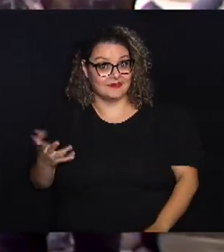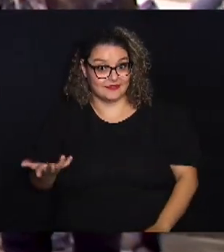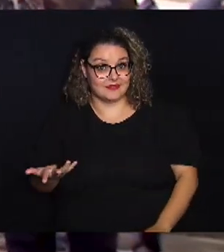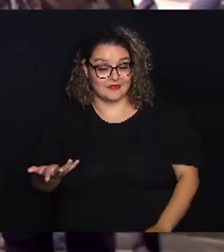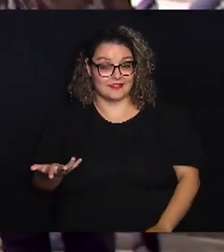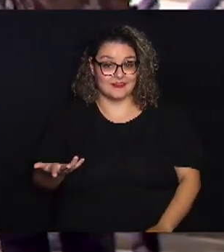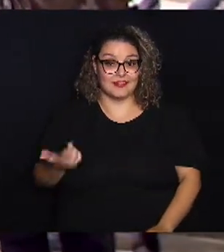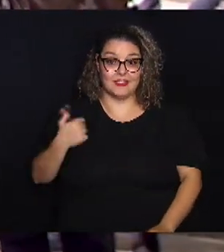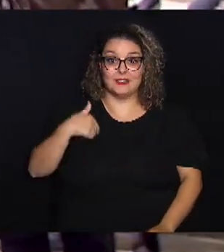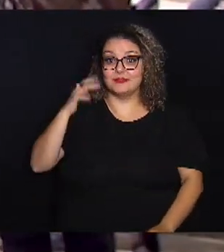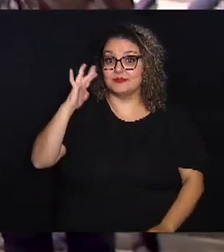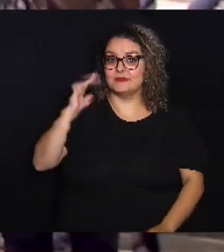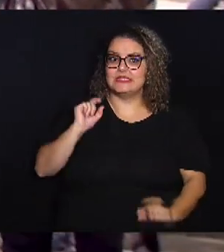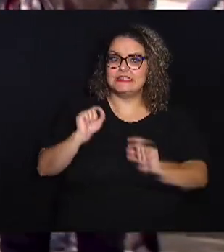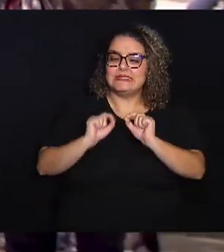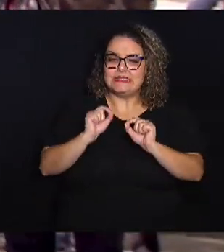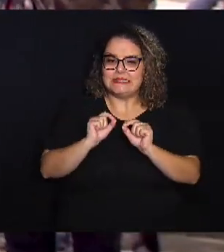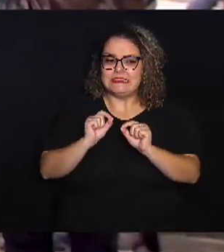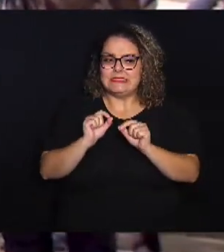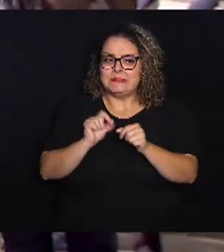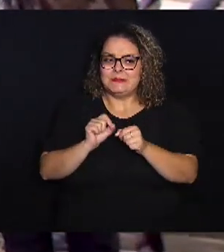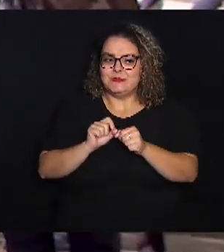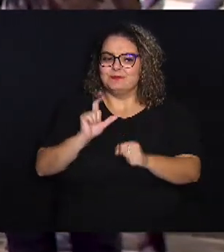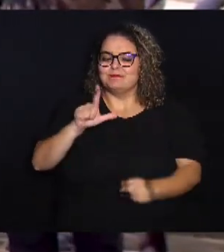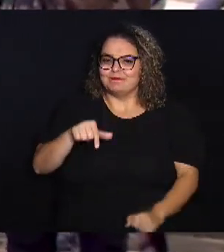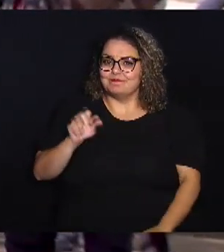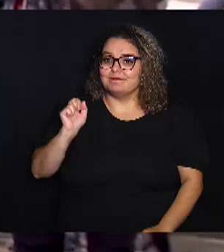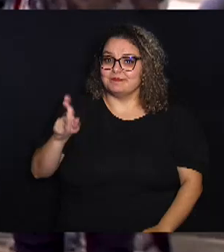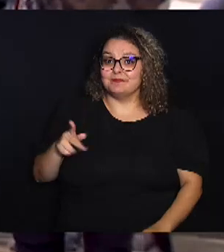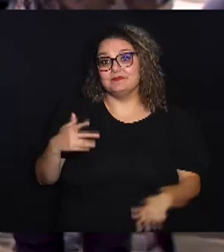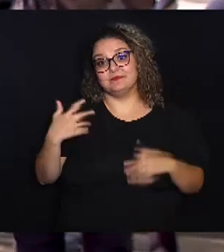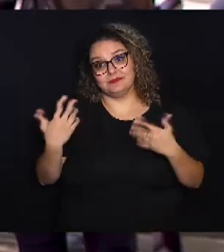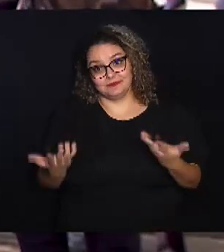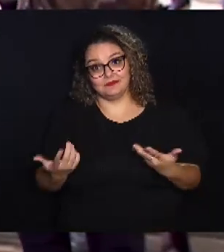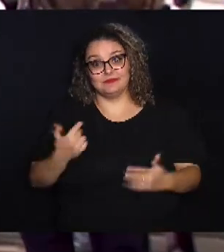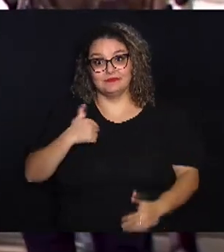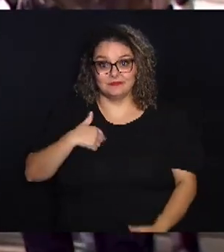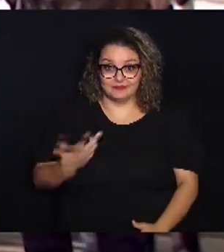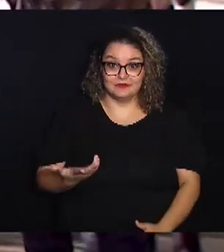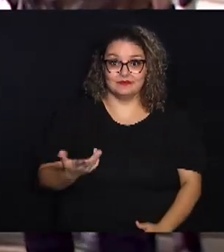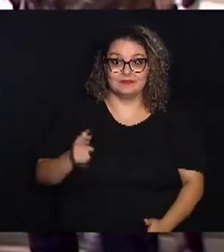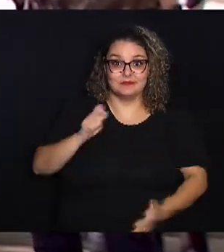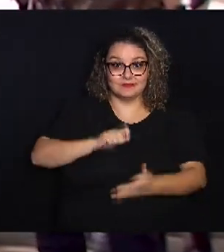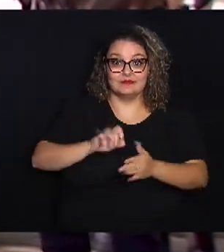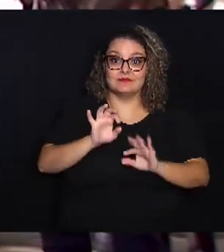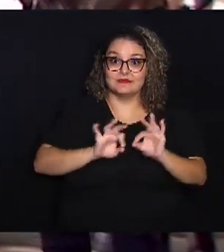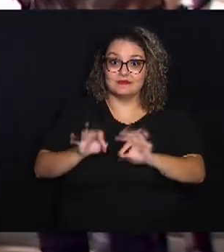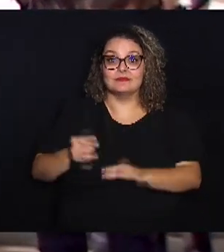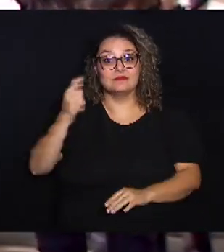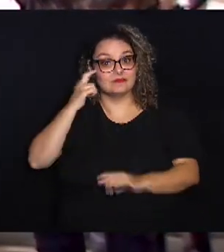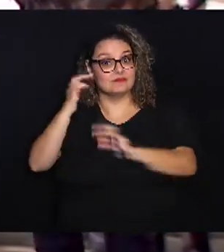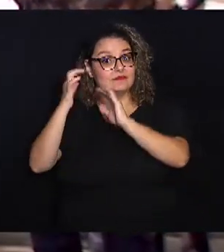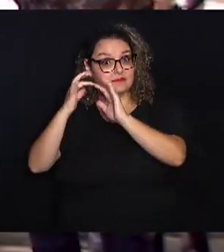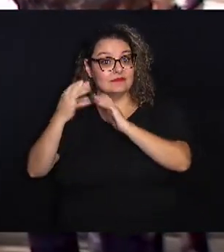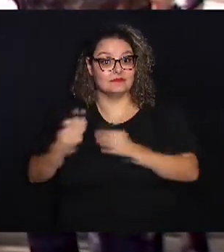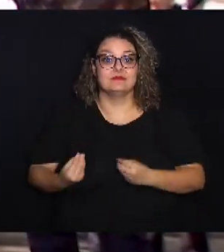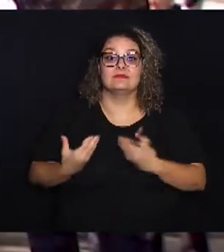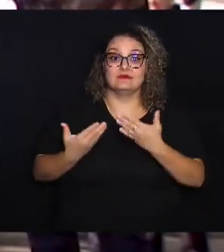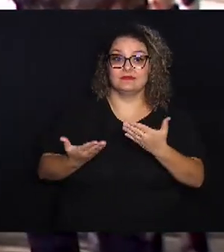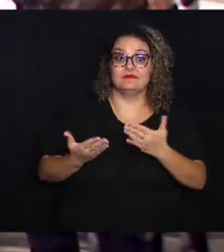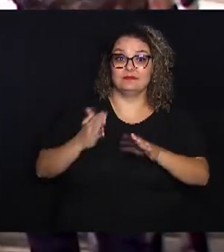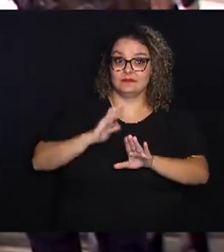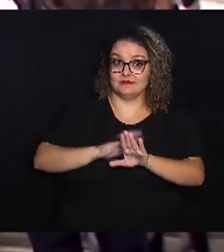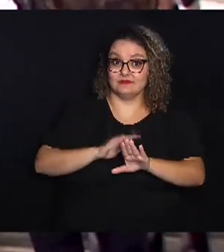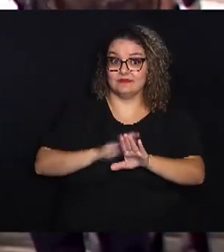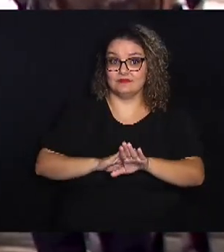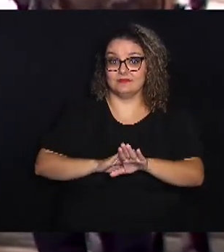fiquei imaginando o que faria depois de me aposentar. Foi então que eu escrevi um projeto pensando em oferecer atividades